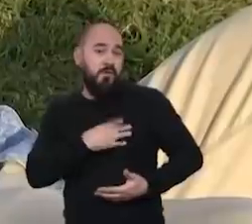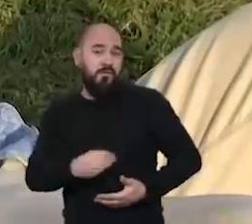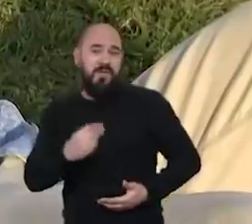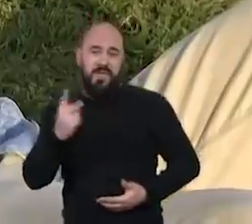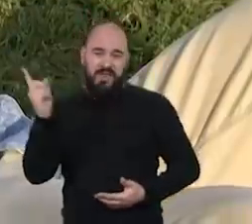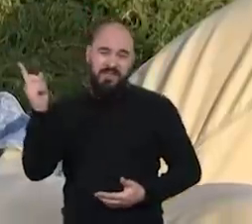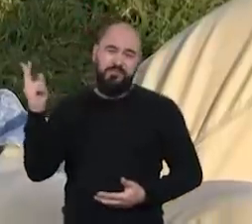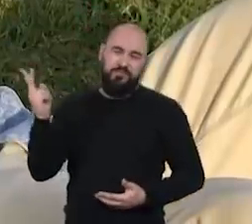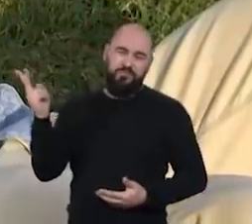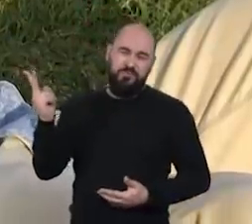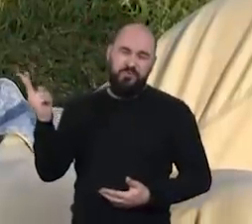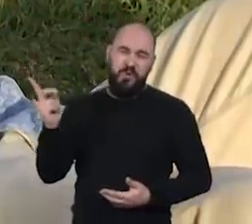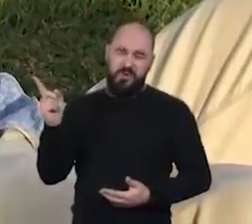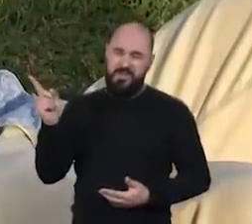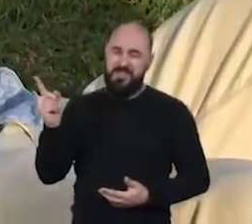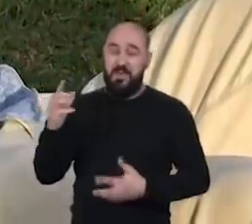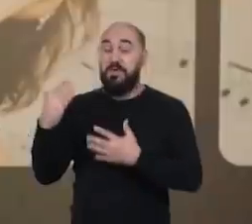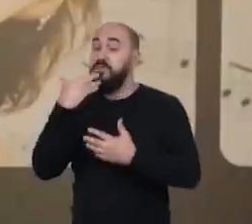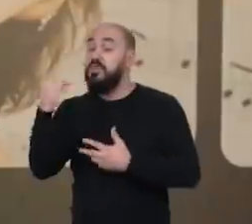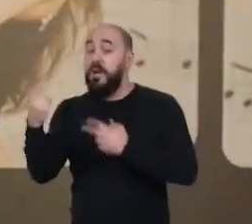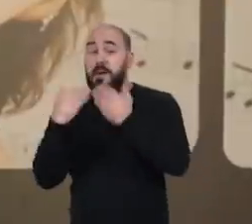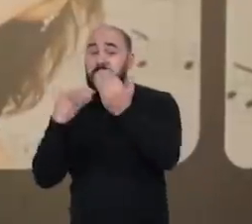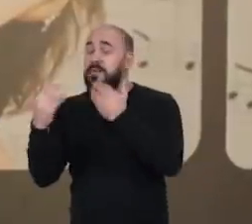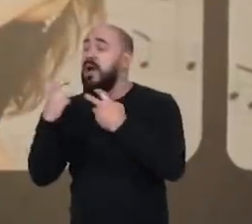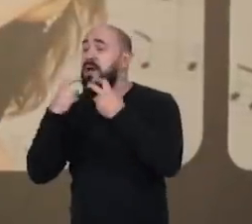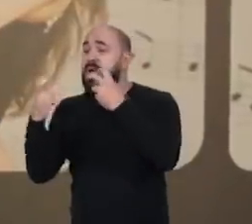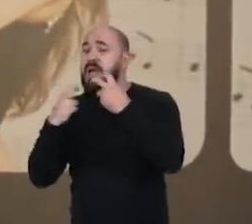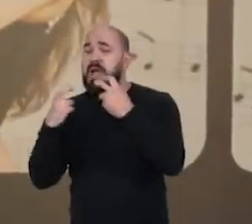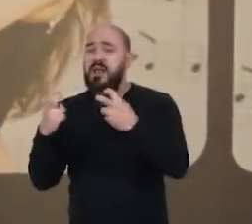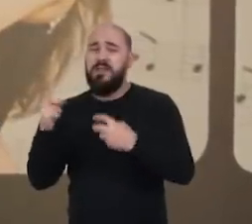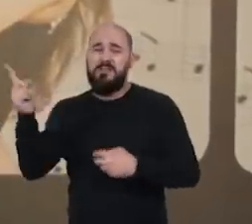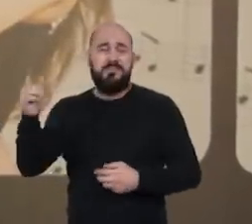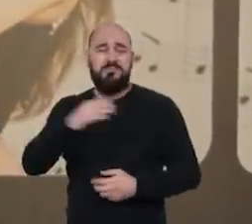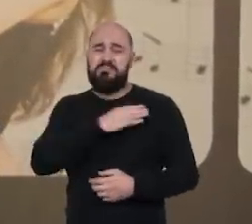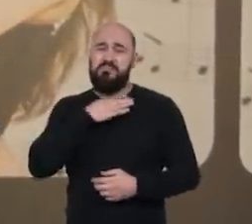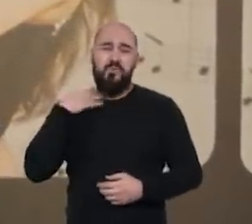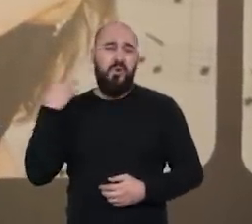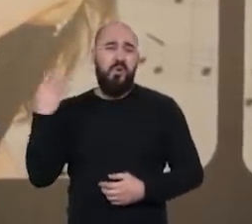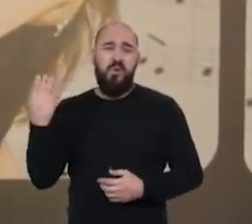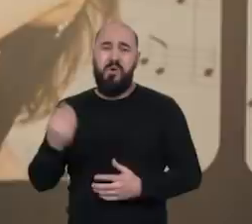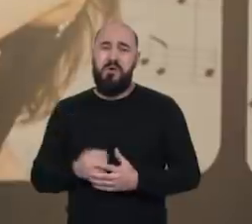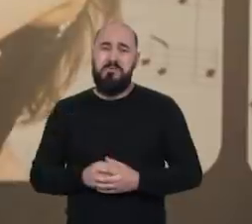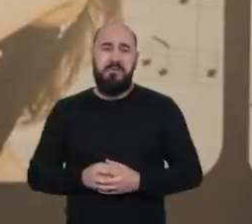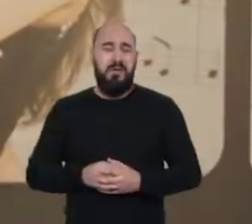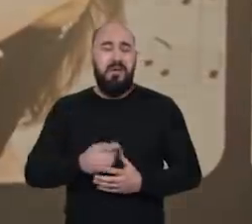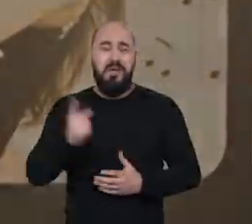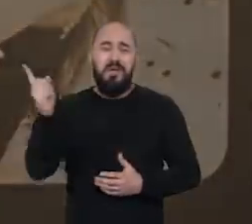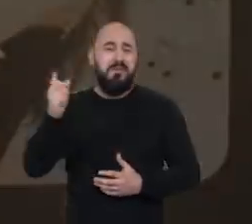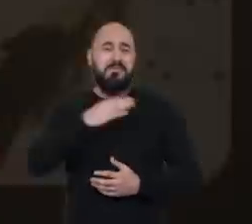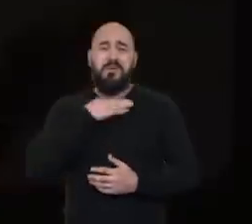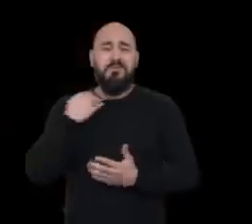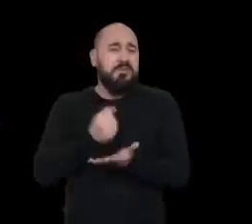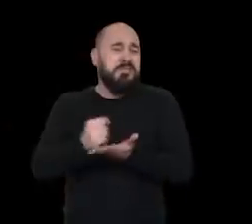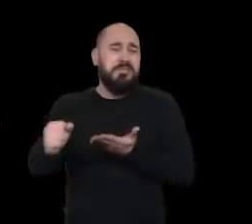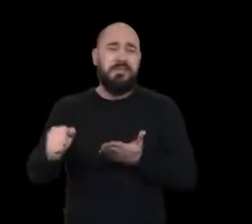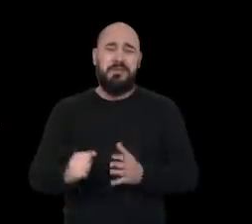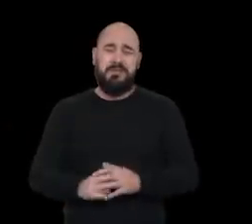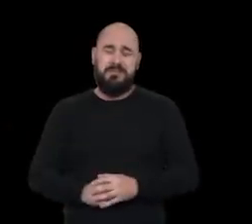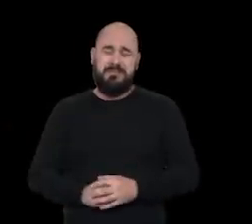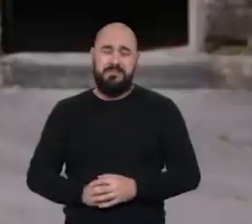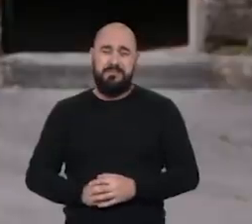eu só sabia gritar, falei: amor, eles morreram, eles estão mortos.